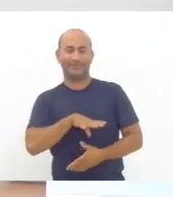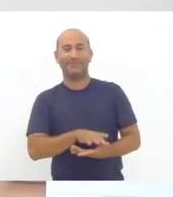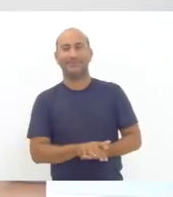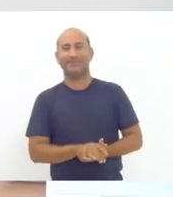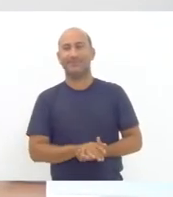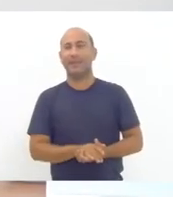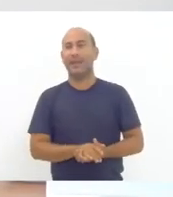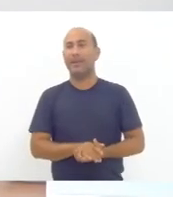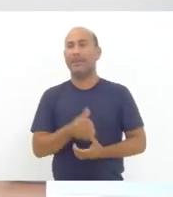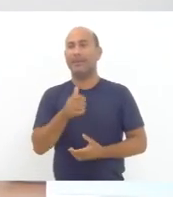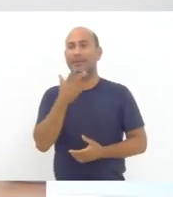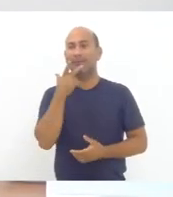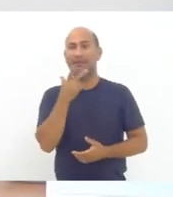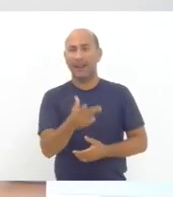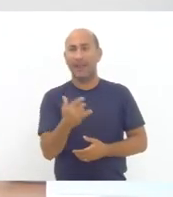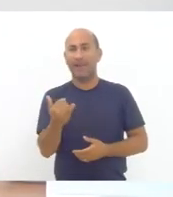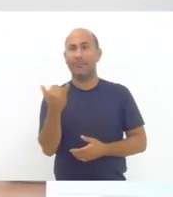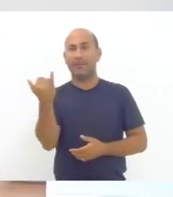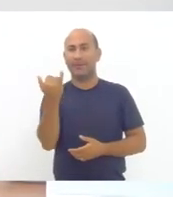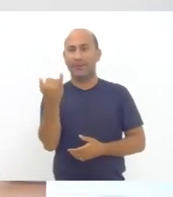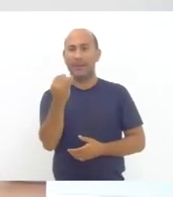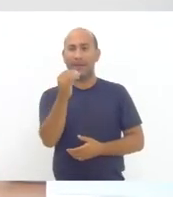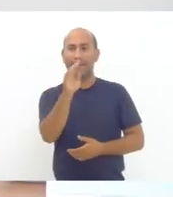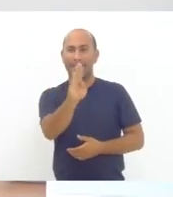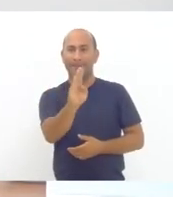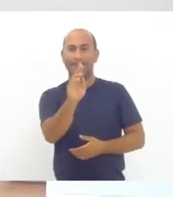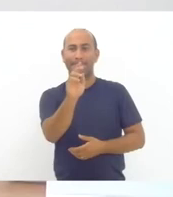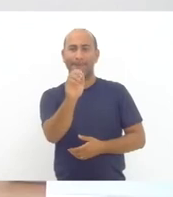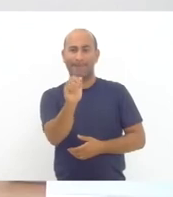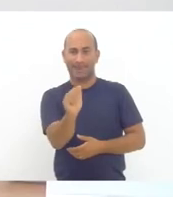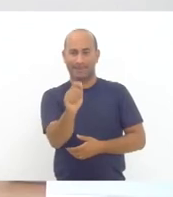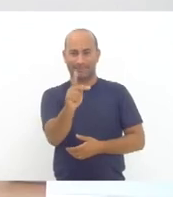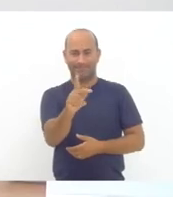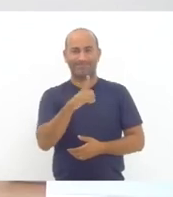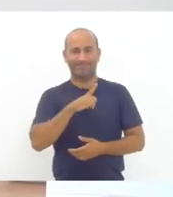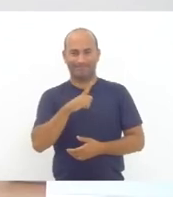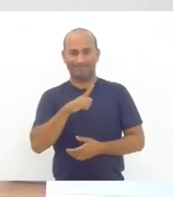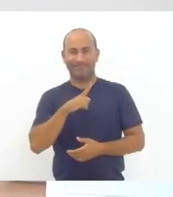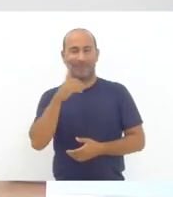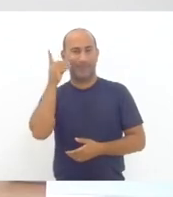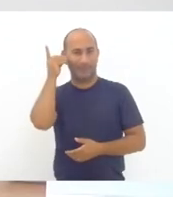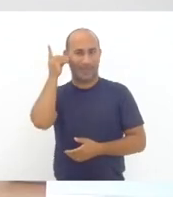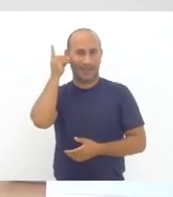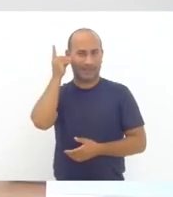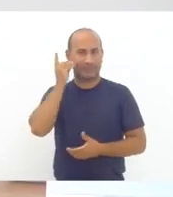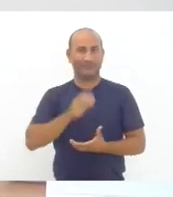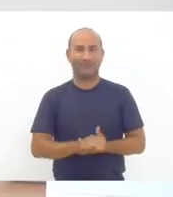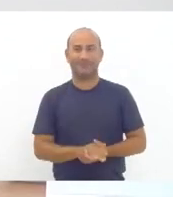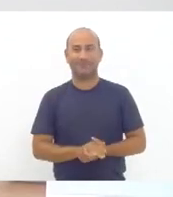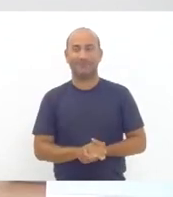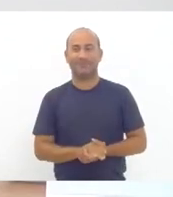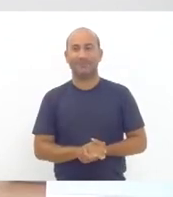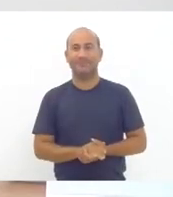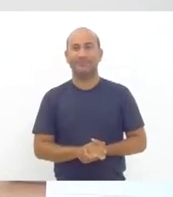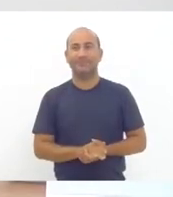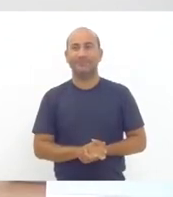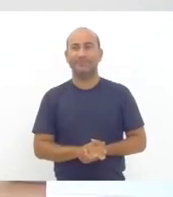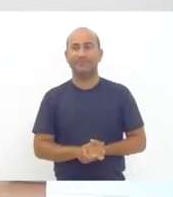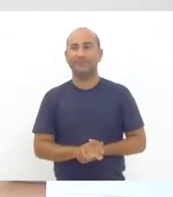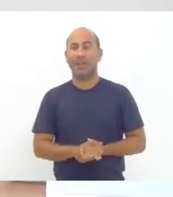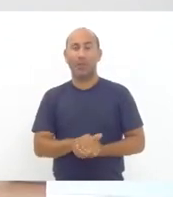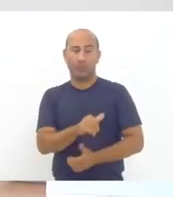primeiro dizer da importância que o bap tem para o Rádio Carioca